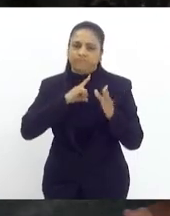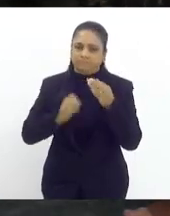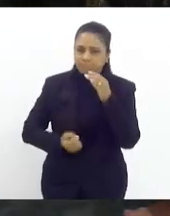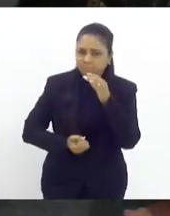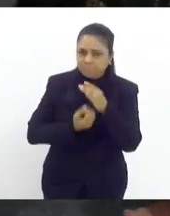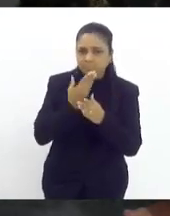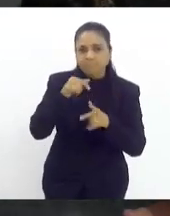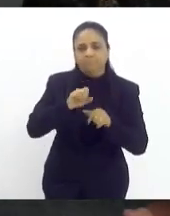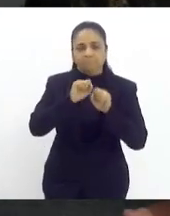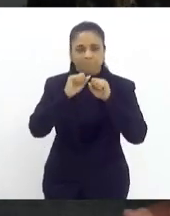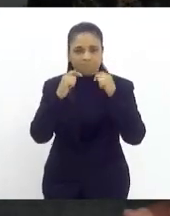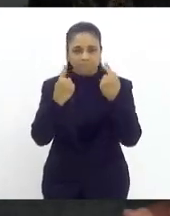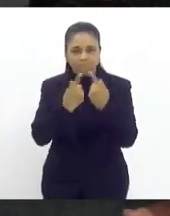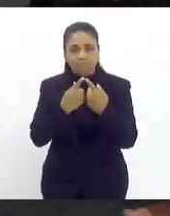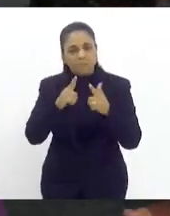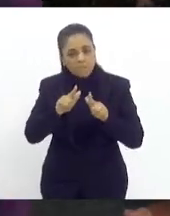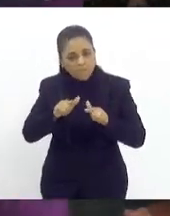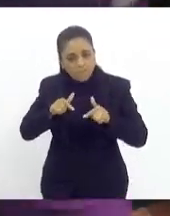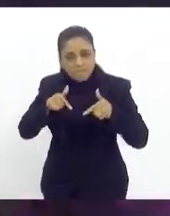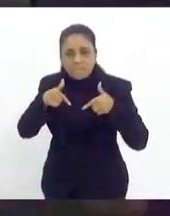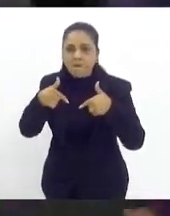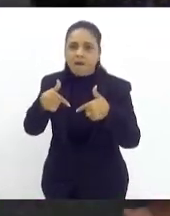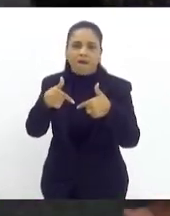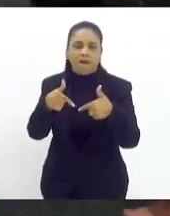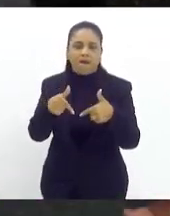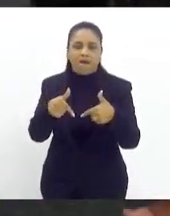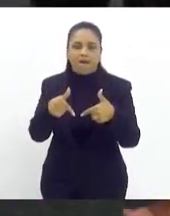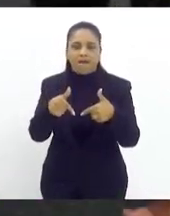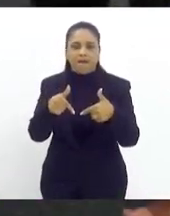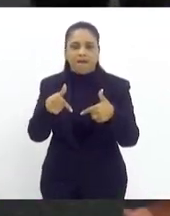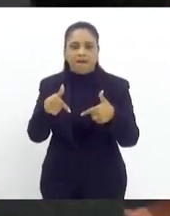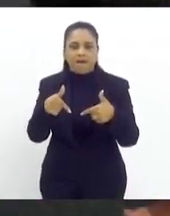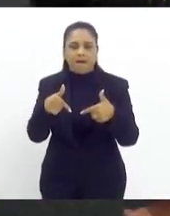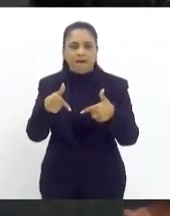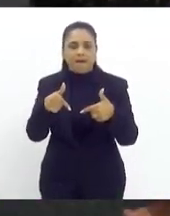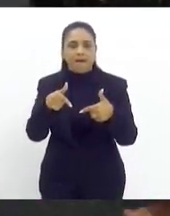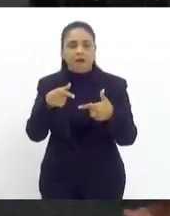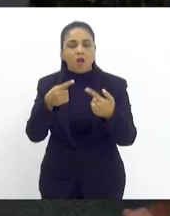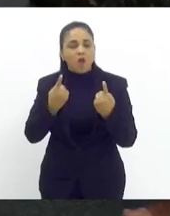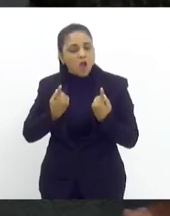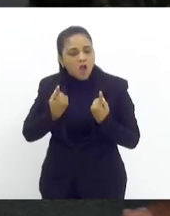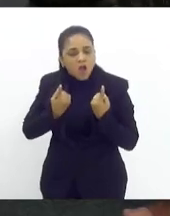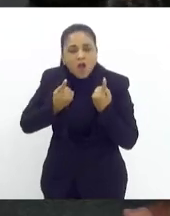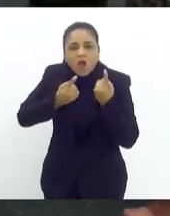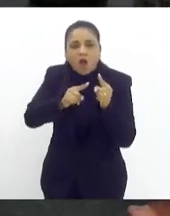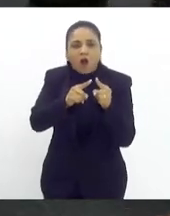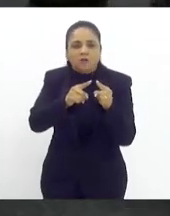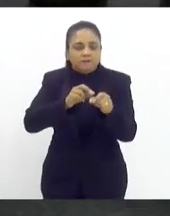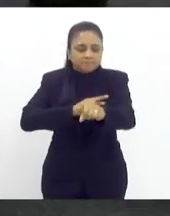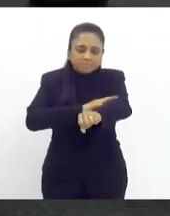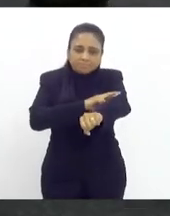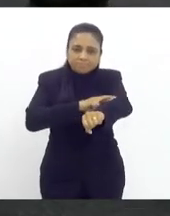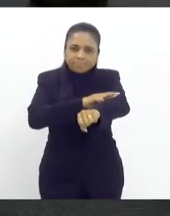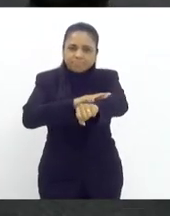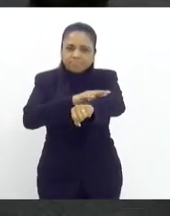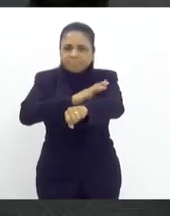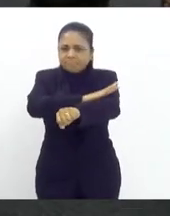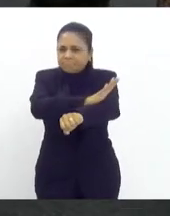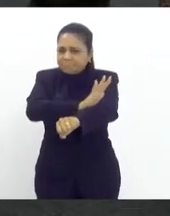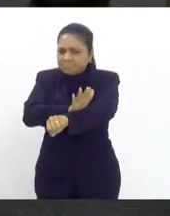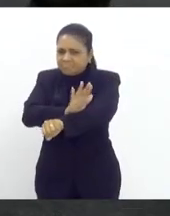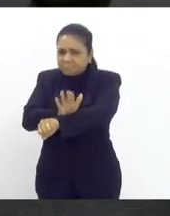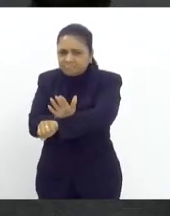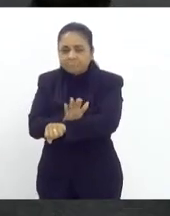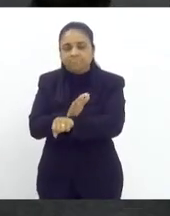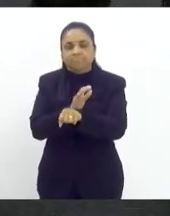casa essa é mais uma iniciativa que vem na direção de combater o racismo existente na sociedade